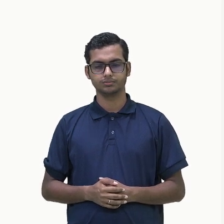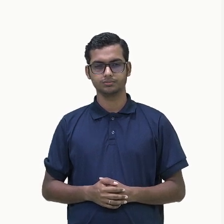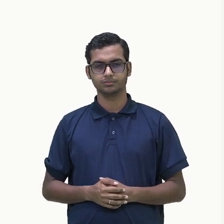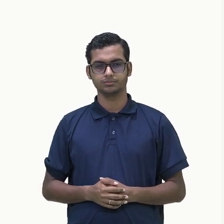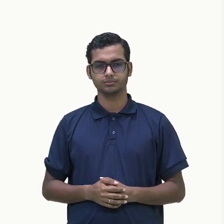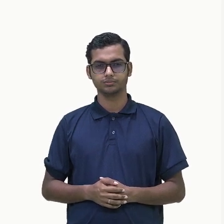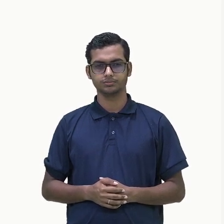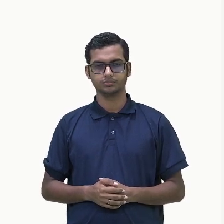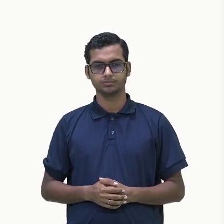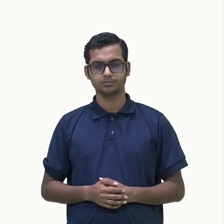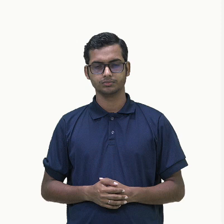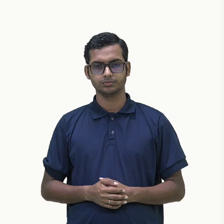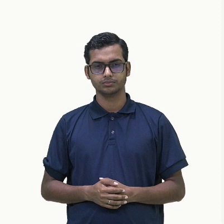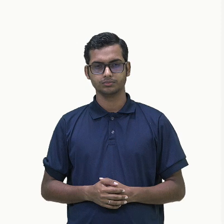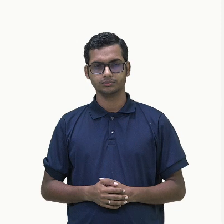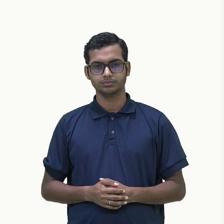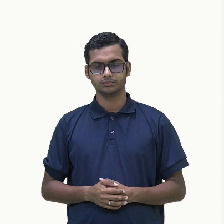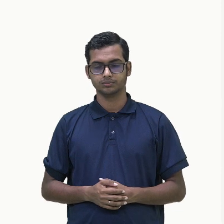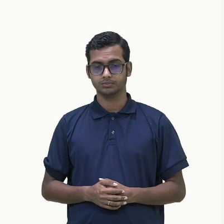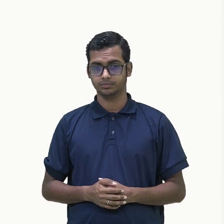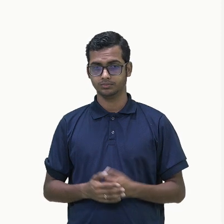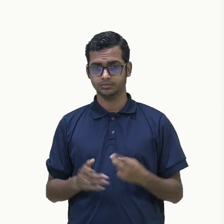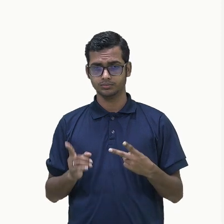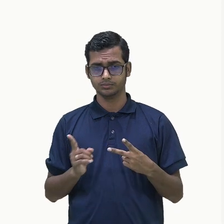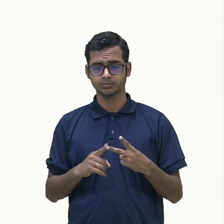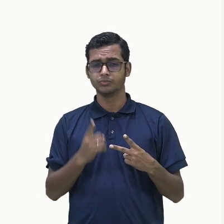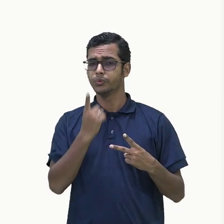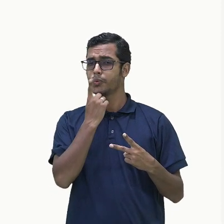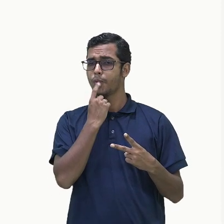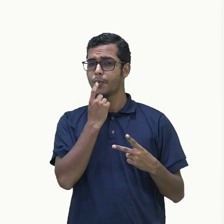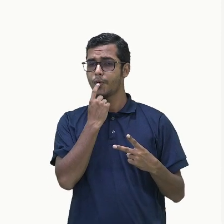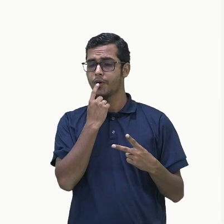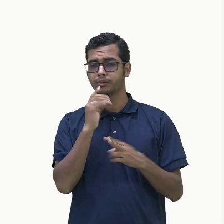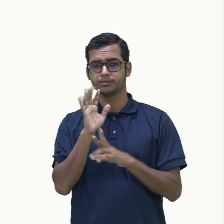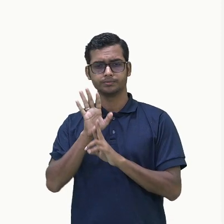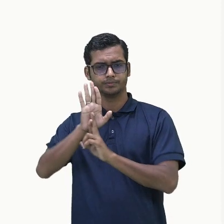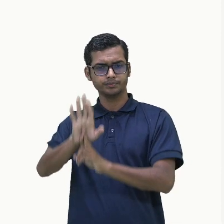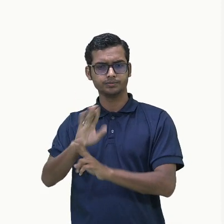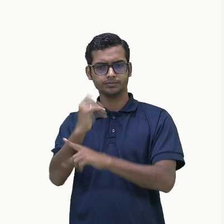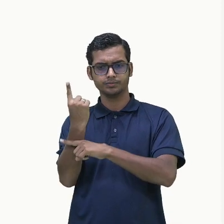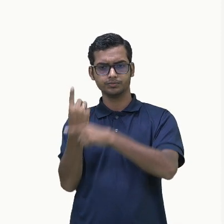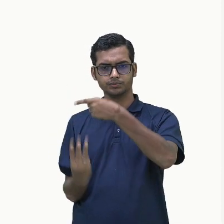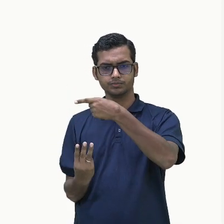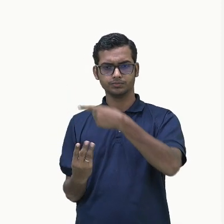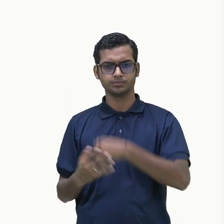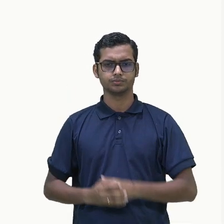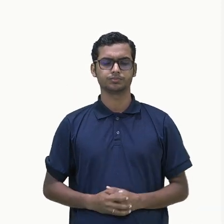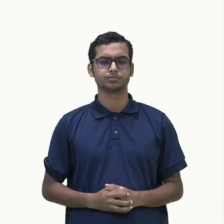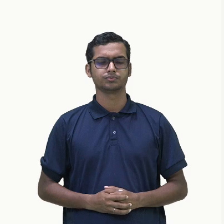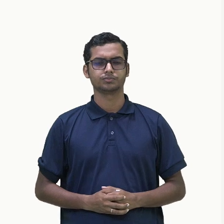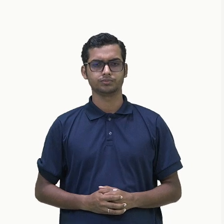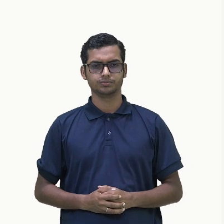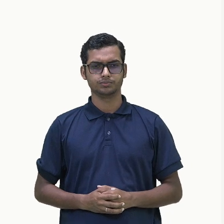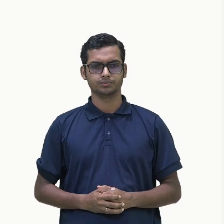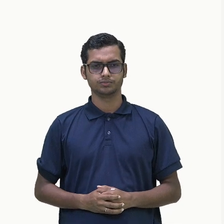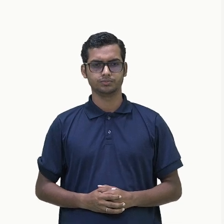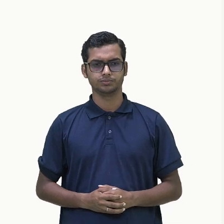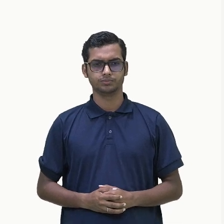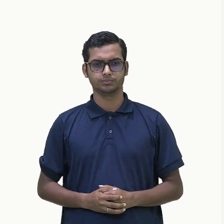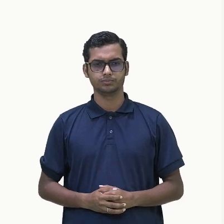vermelha corresponde a 1/3. Muito bem.